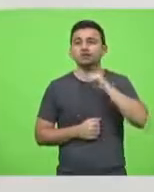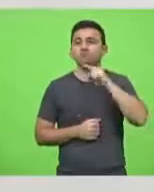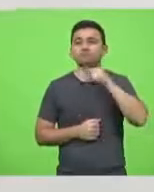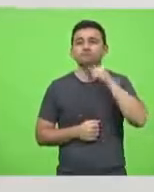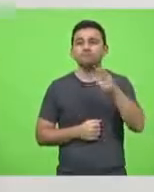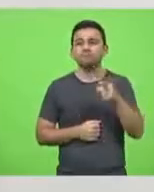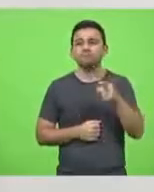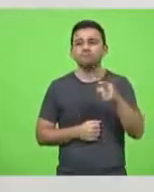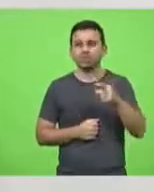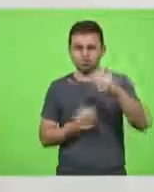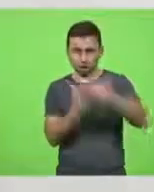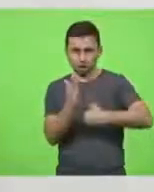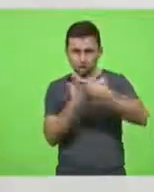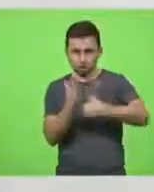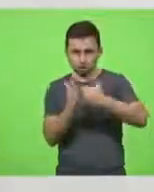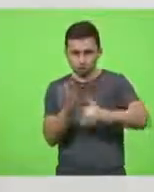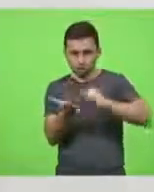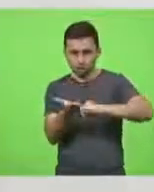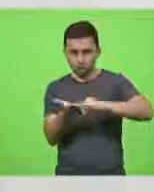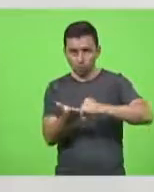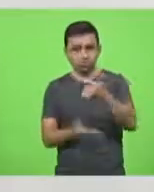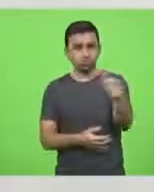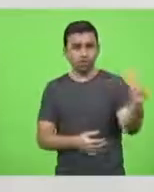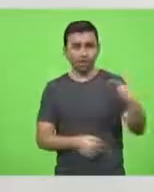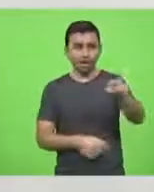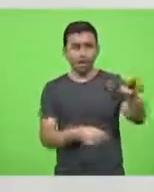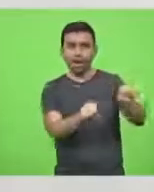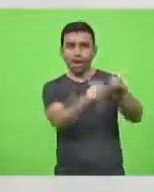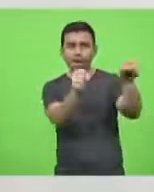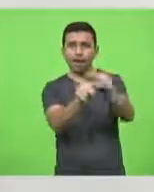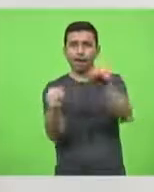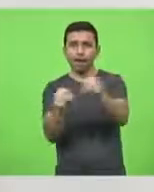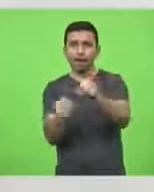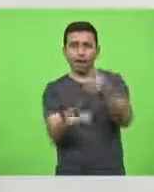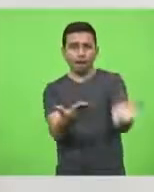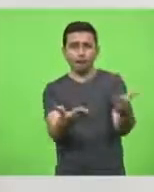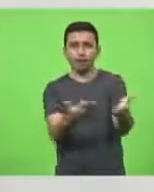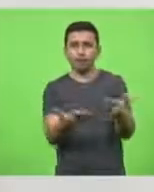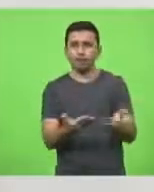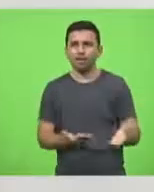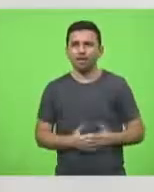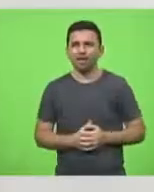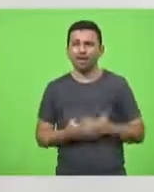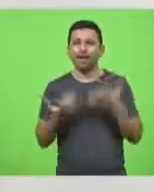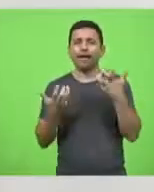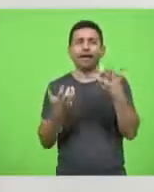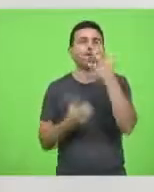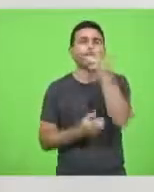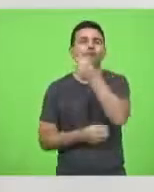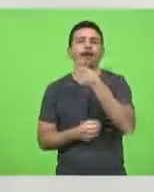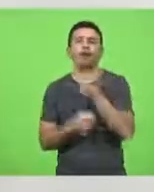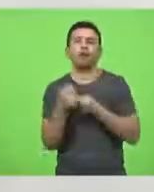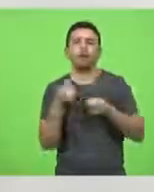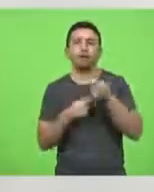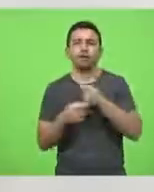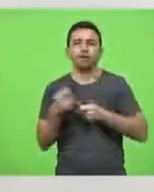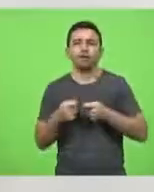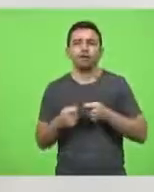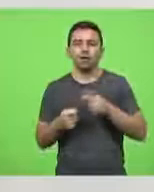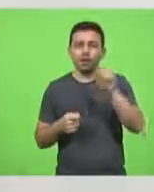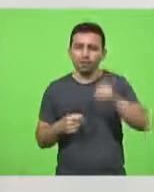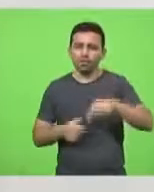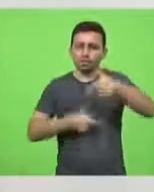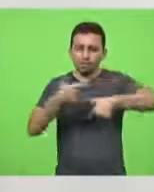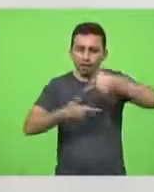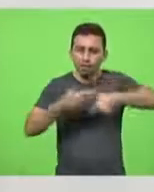Não está dando isenção de impostos para essas pessoas, estão quebrando. E aí vem falar em querer salvar a economia. Salva a economia é